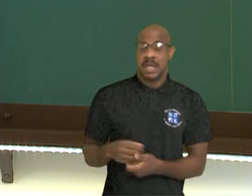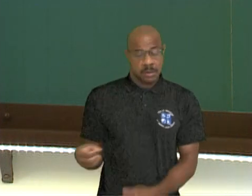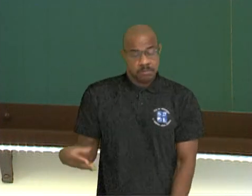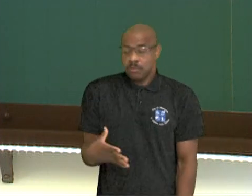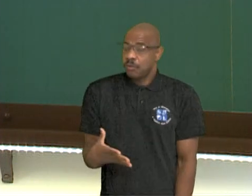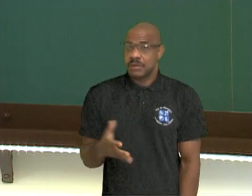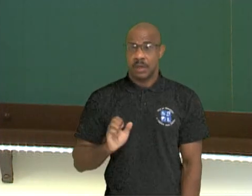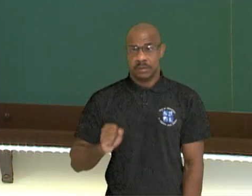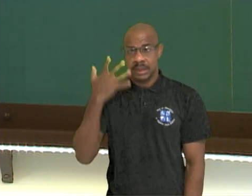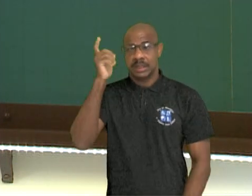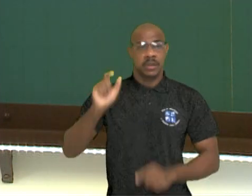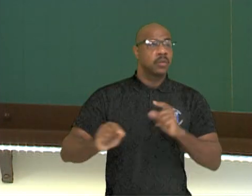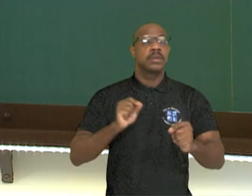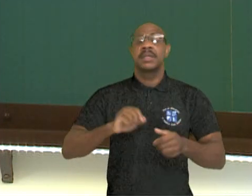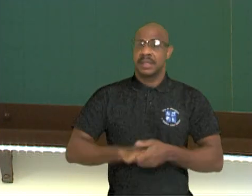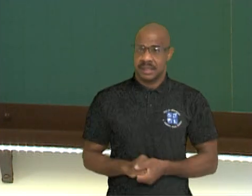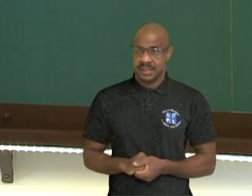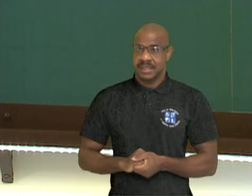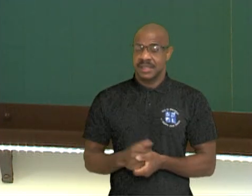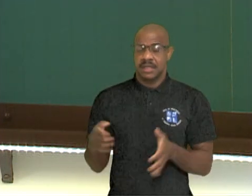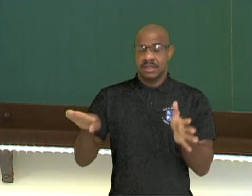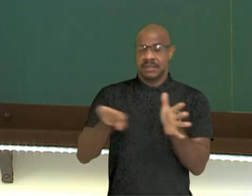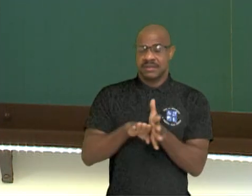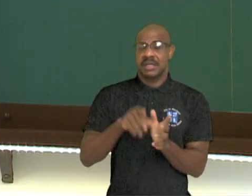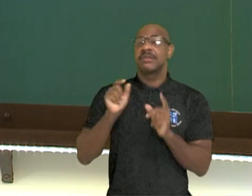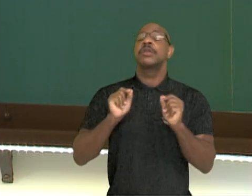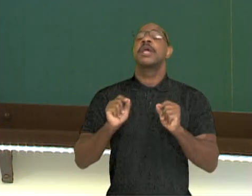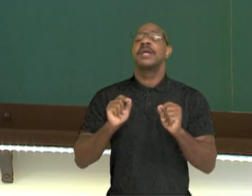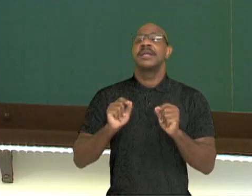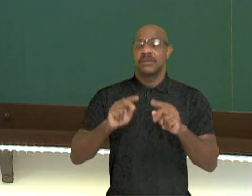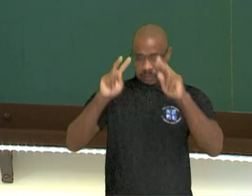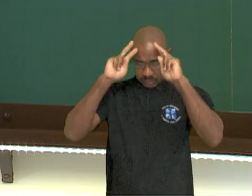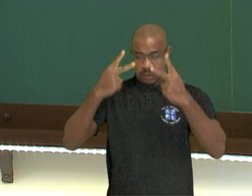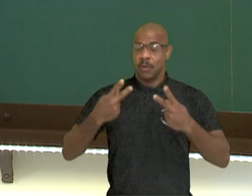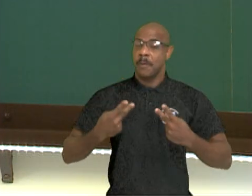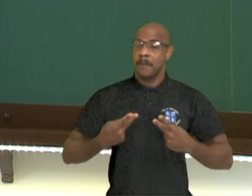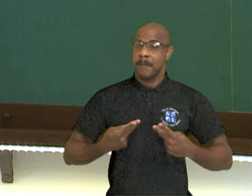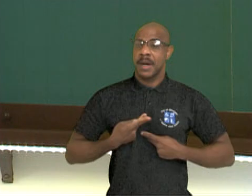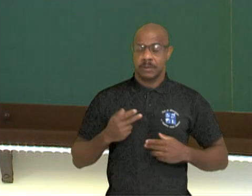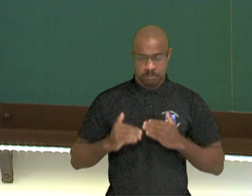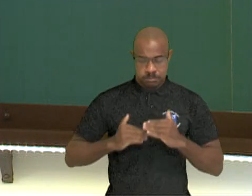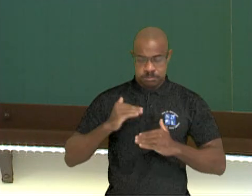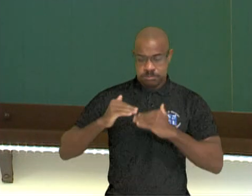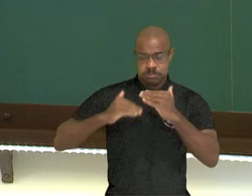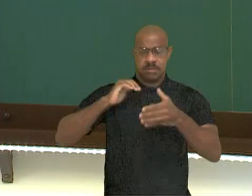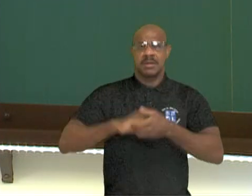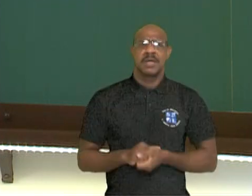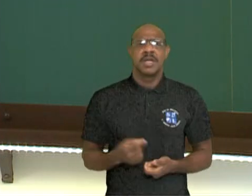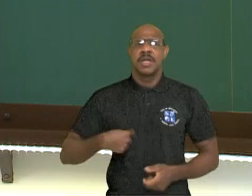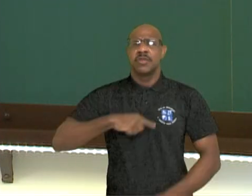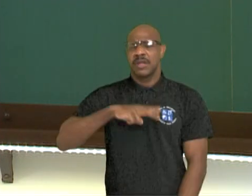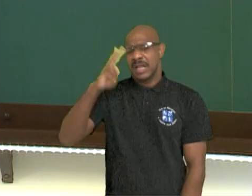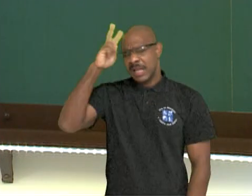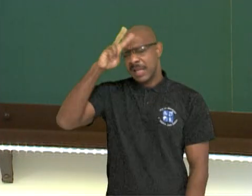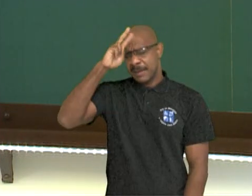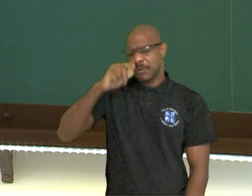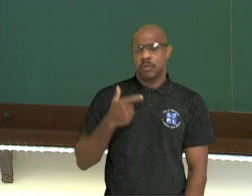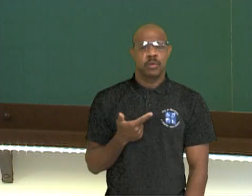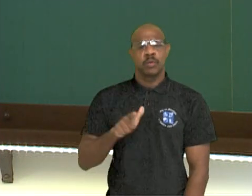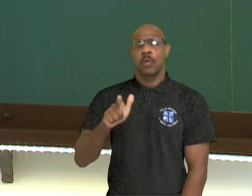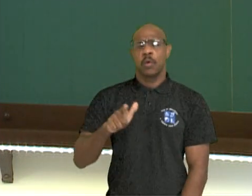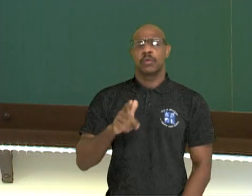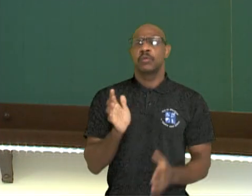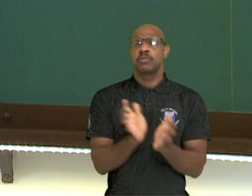aconteceu com a chegada do ser humano. Mas a gente lembra todos os outros, o que aconteceu de importante,